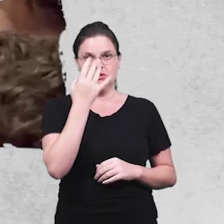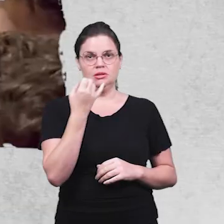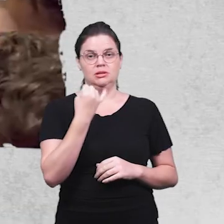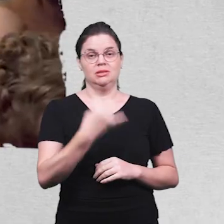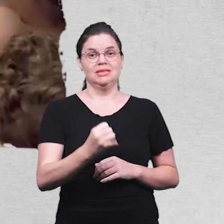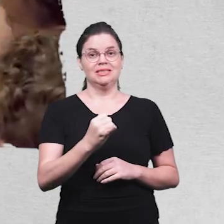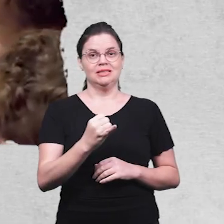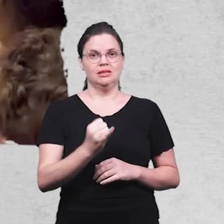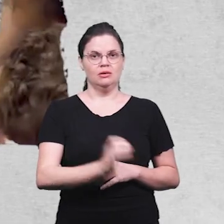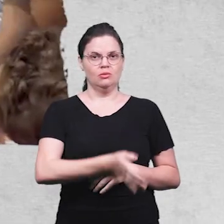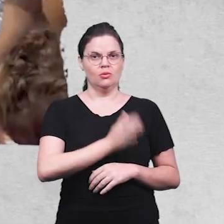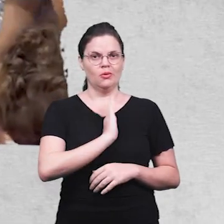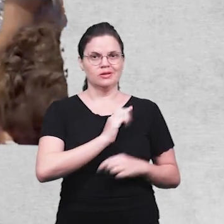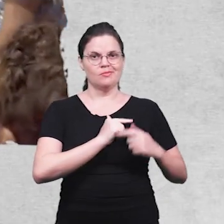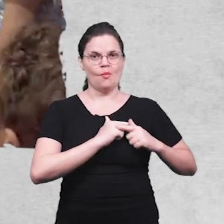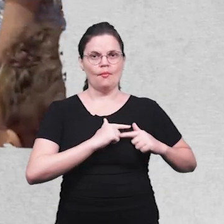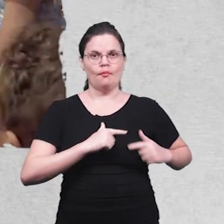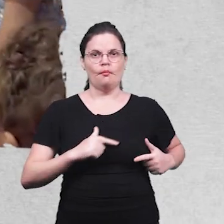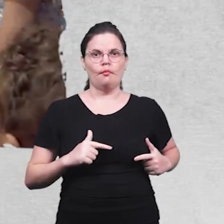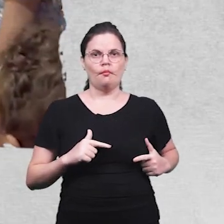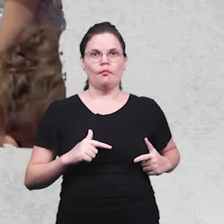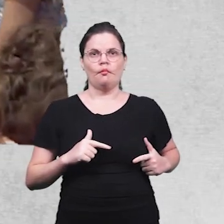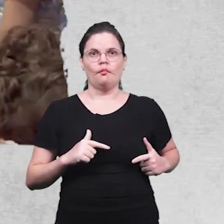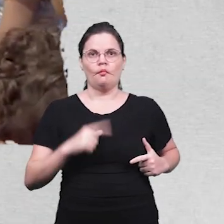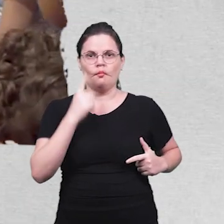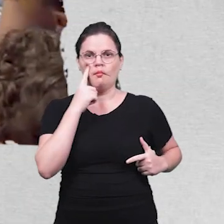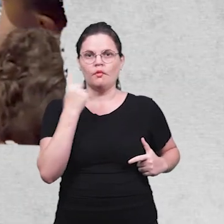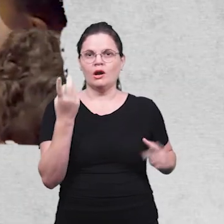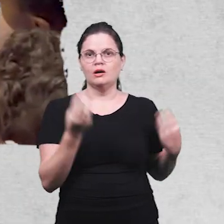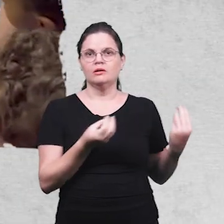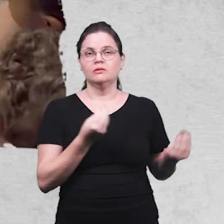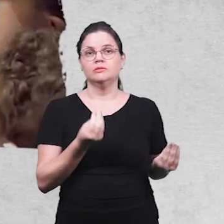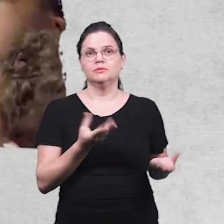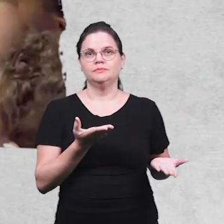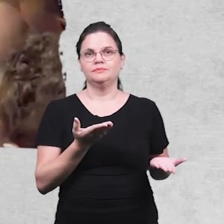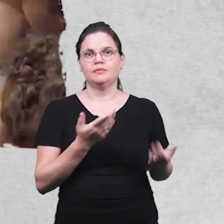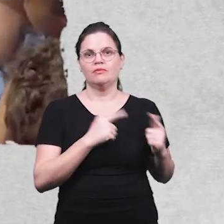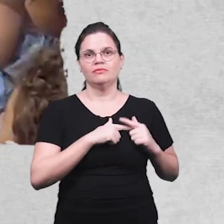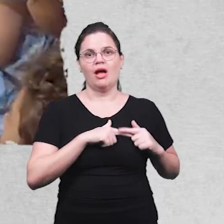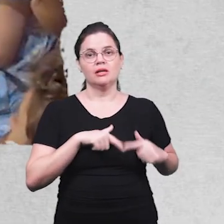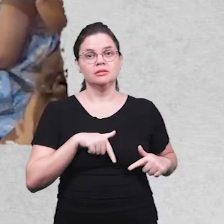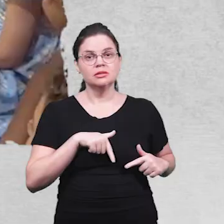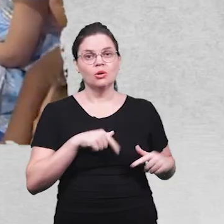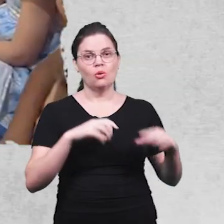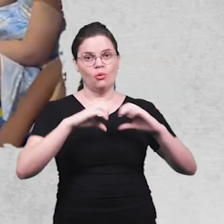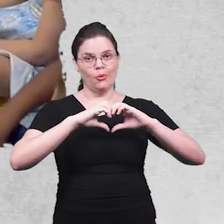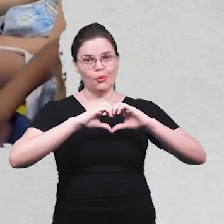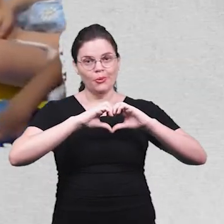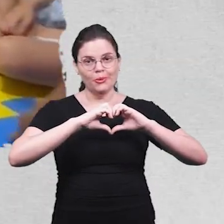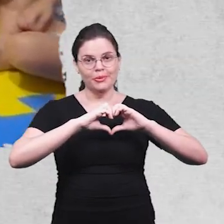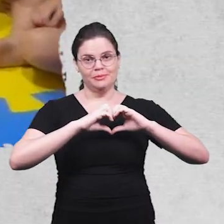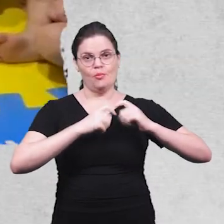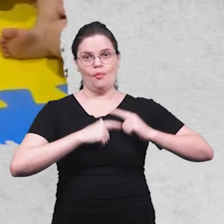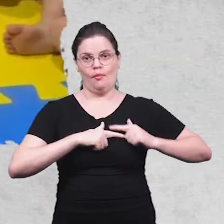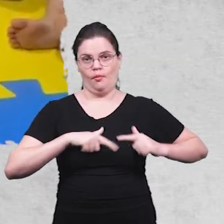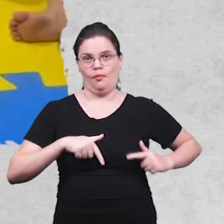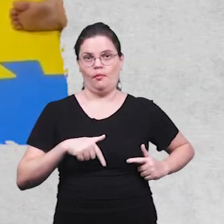temos o Senhor Jesus, quem não tem o Senhor Jesus, olha como o coração dessa pessoa é vazio, não tem